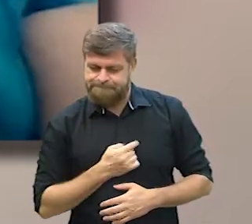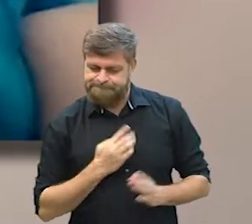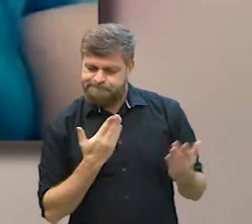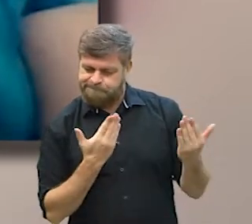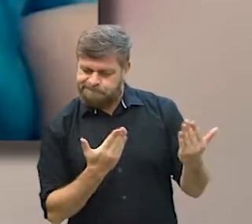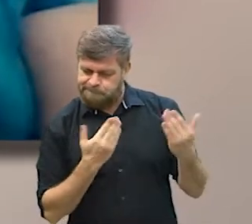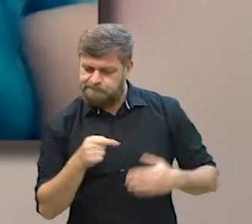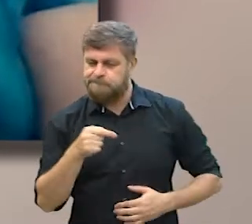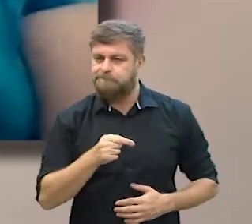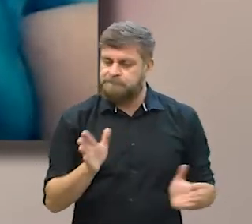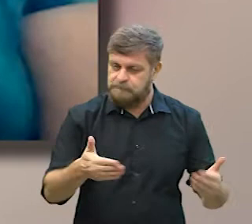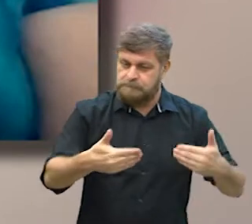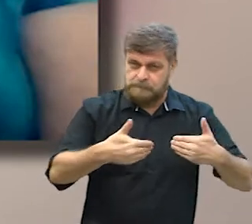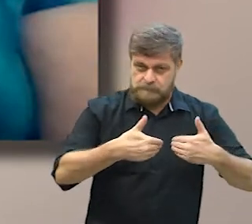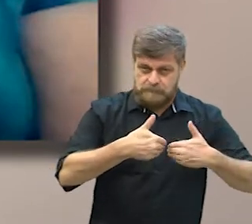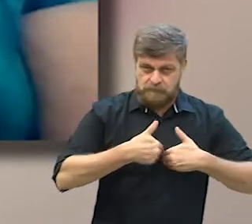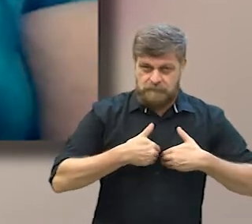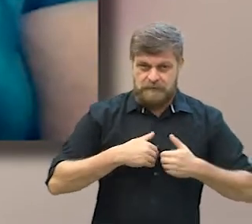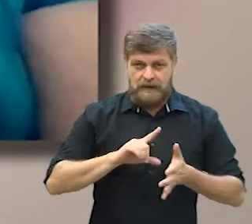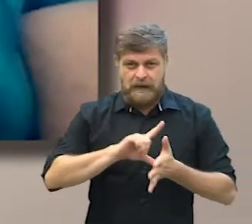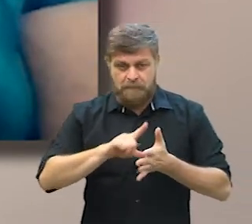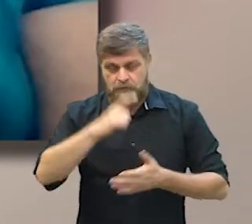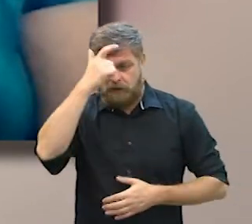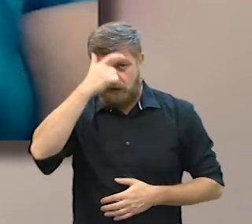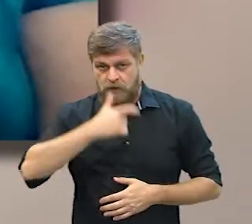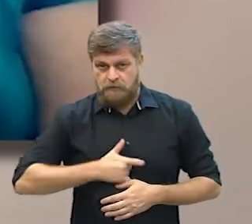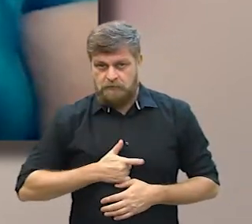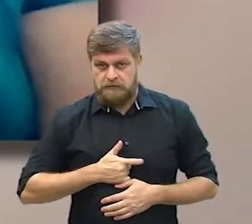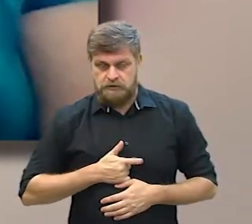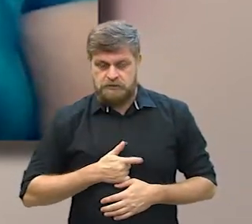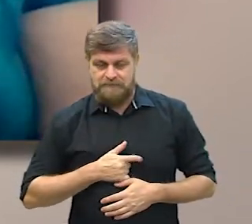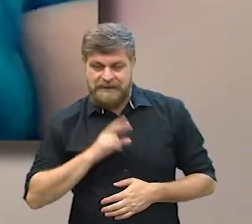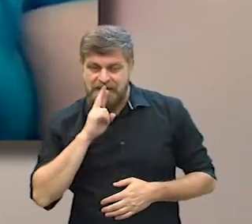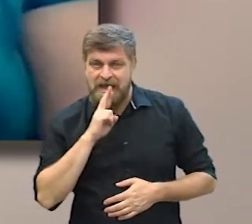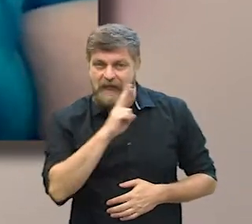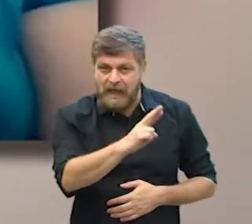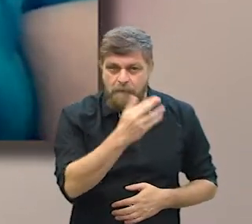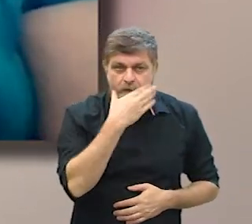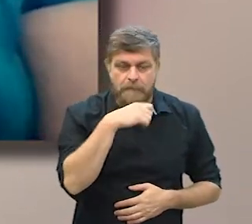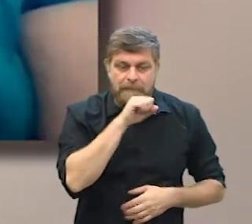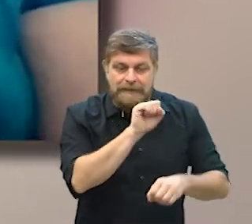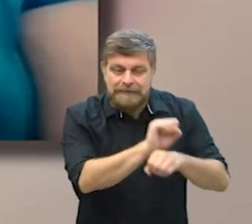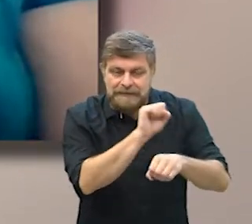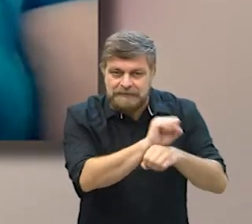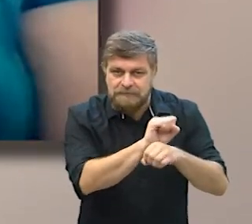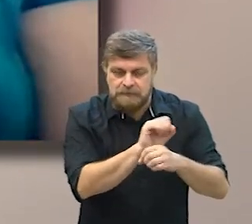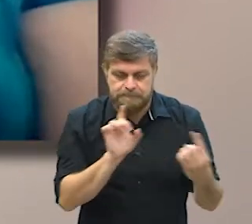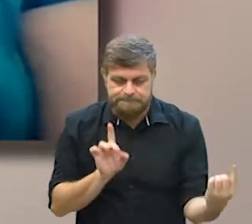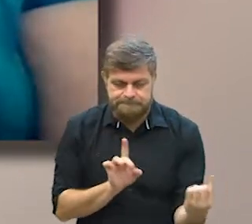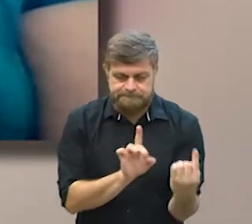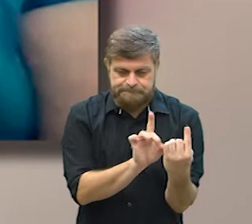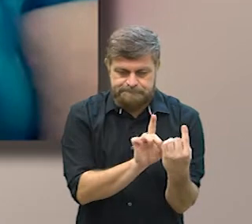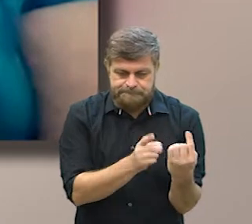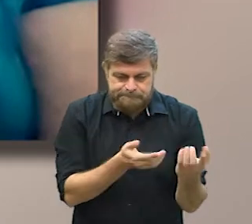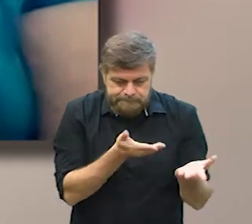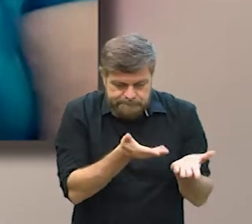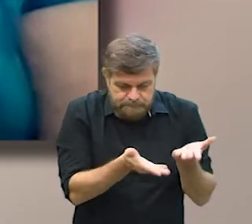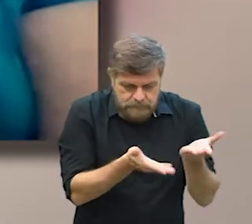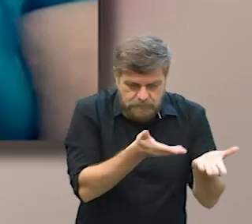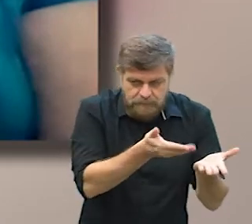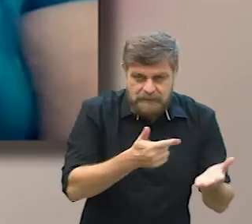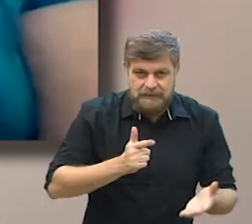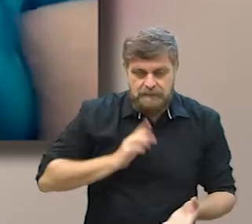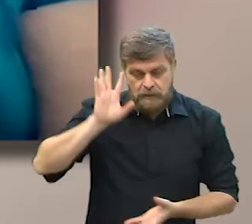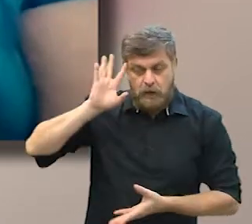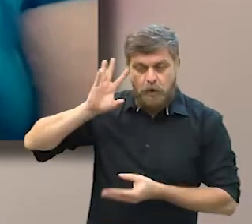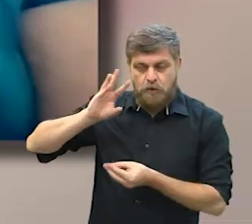para poder chegar no momento de quando nós vamos dar essa devolutiva para os pais, a gente poder ter